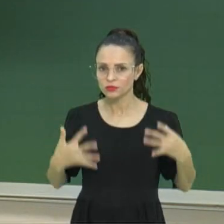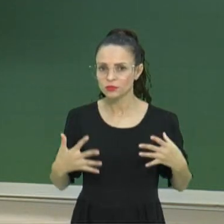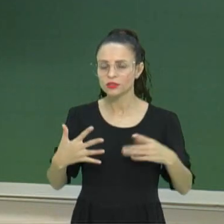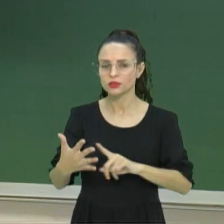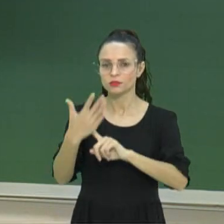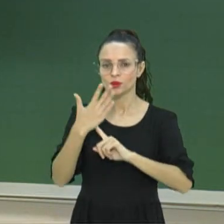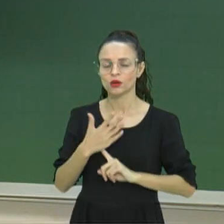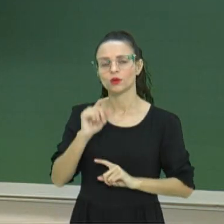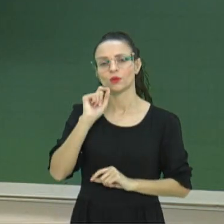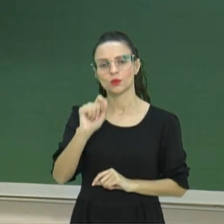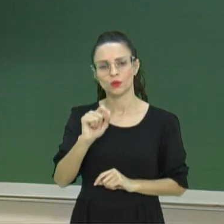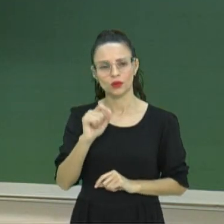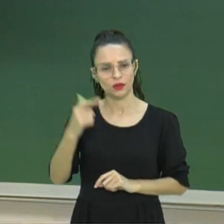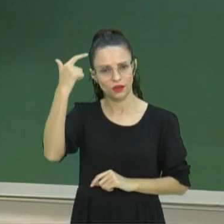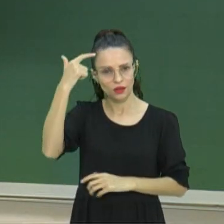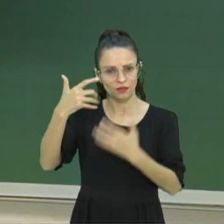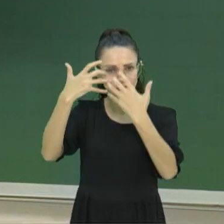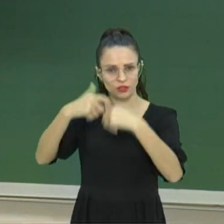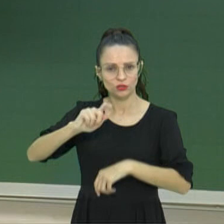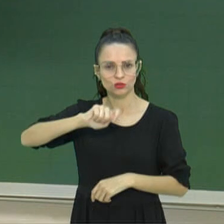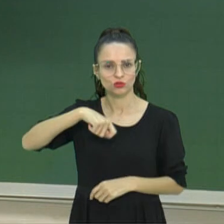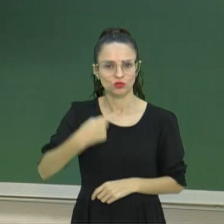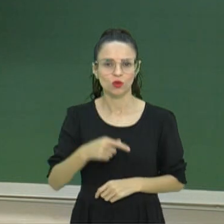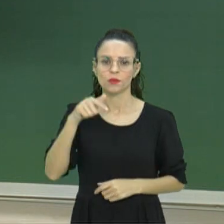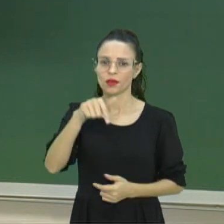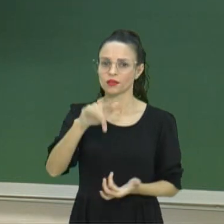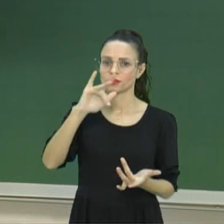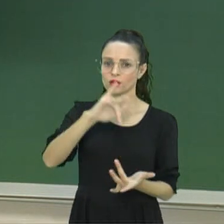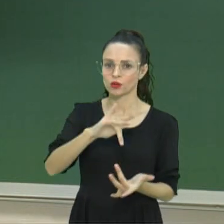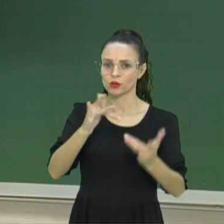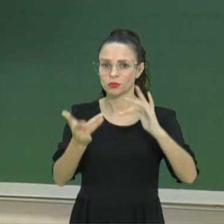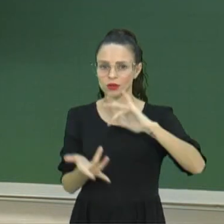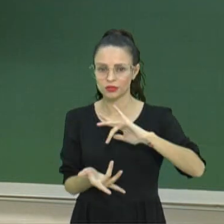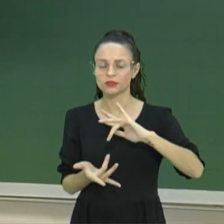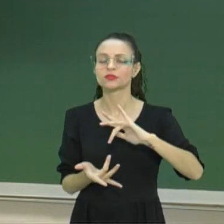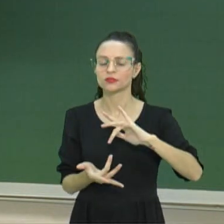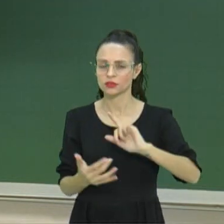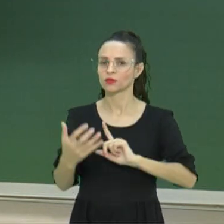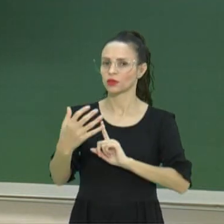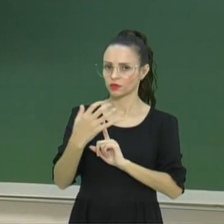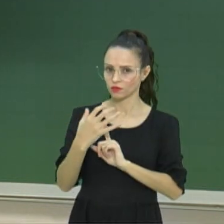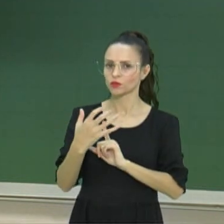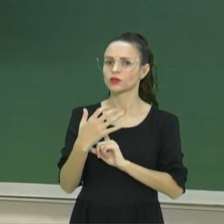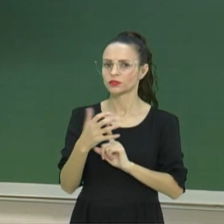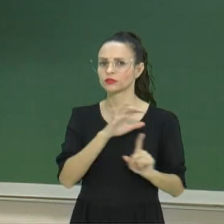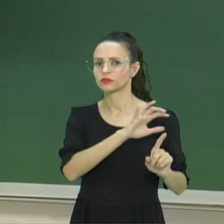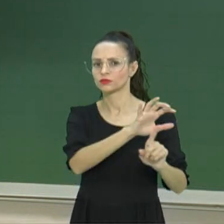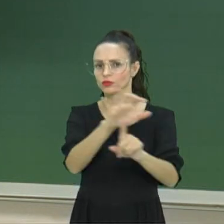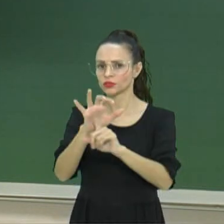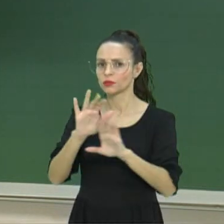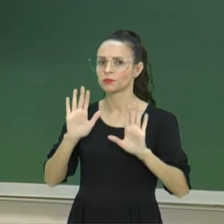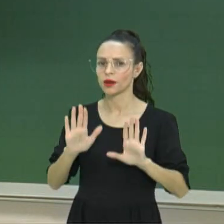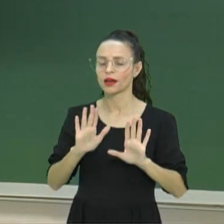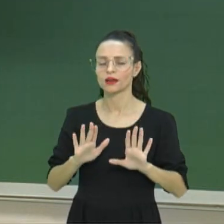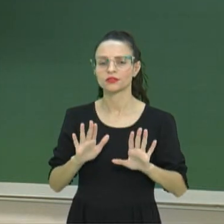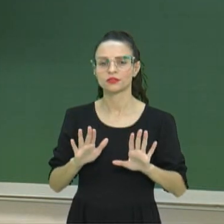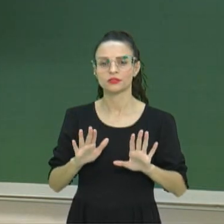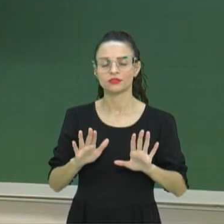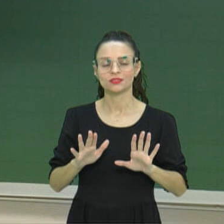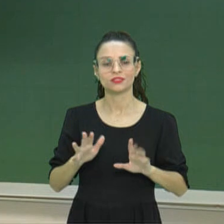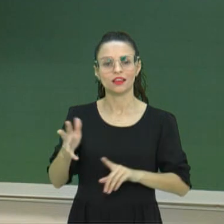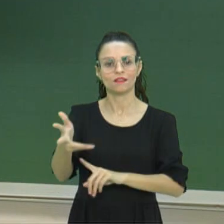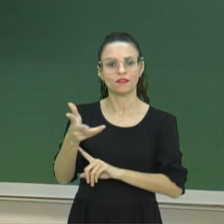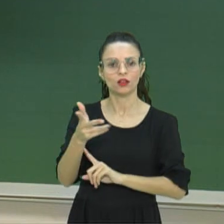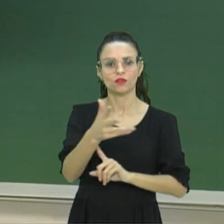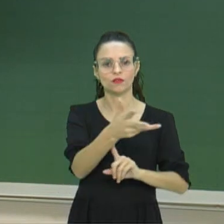nos representa, é uma reflexão sobre essa globalização que nos atinge diretamente, só que em velocidades